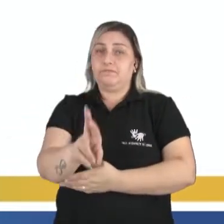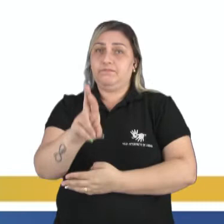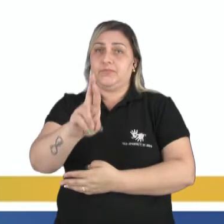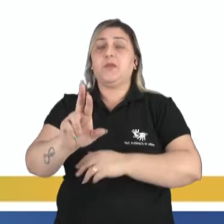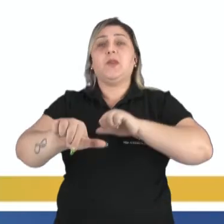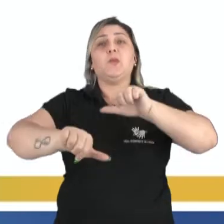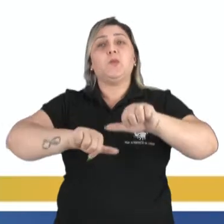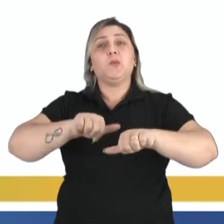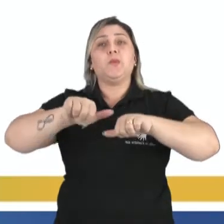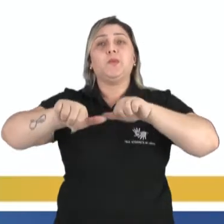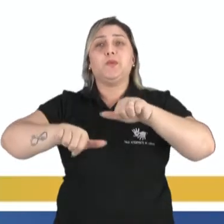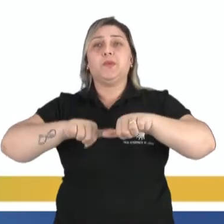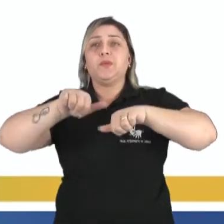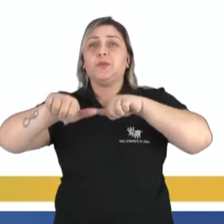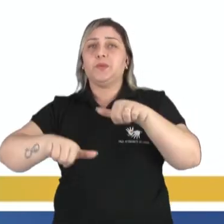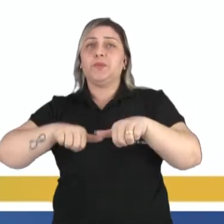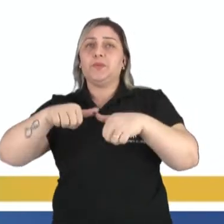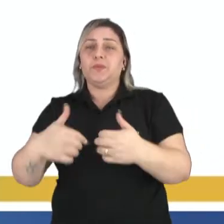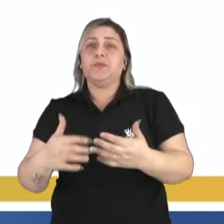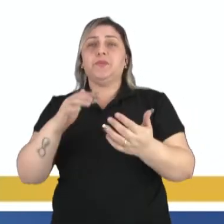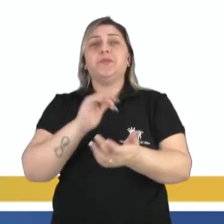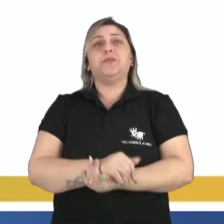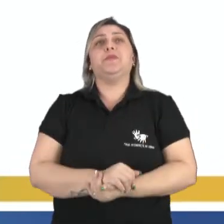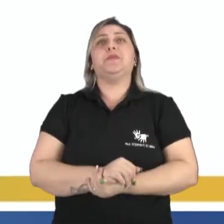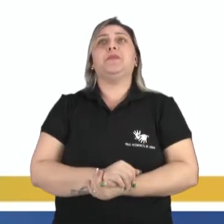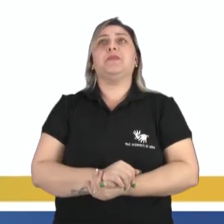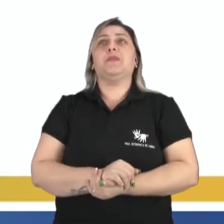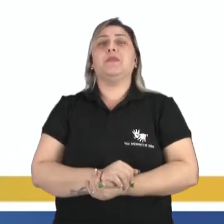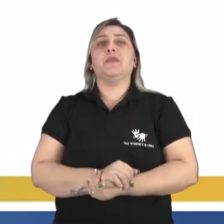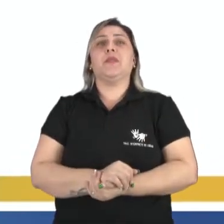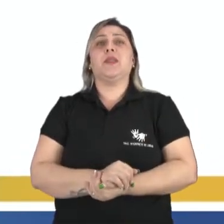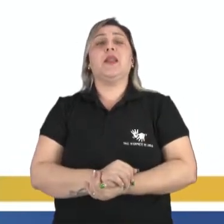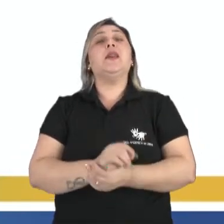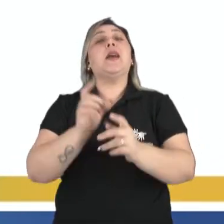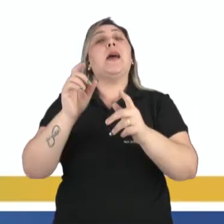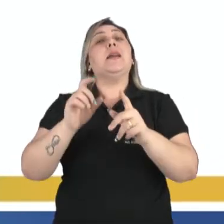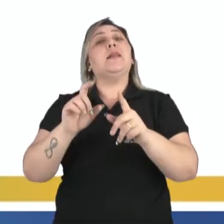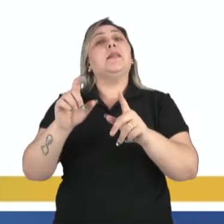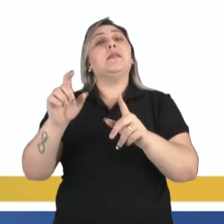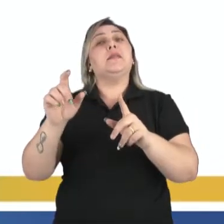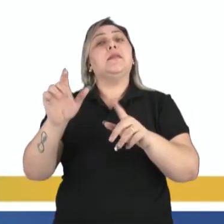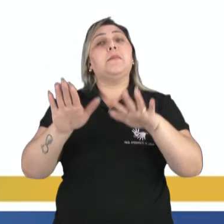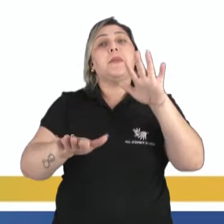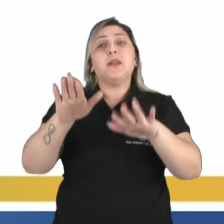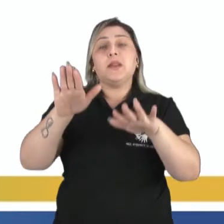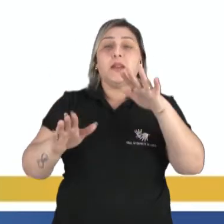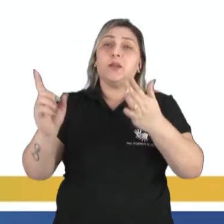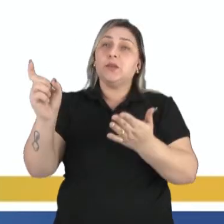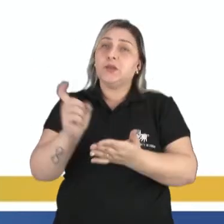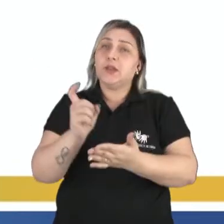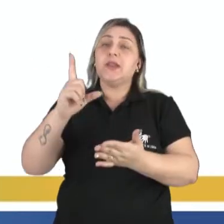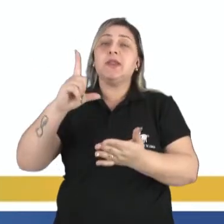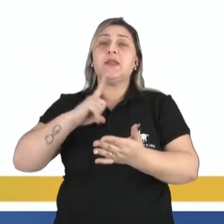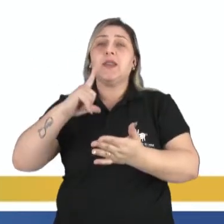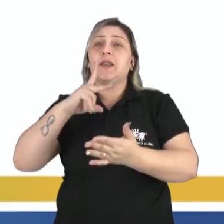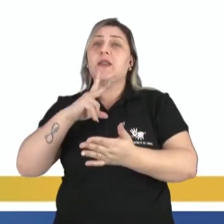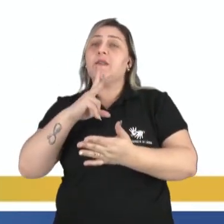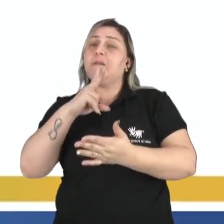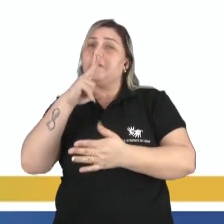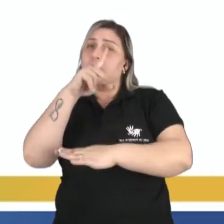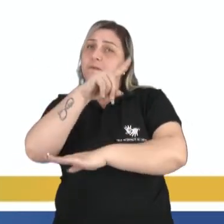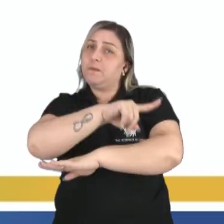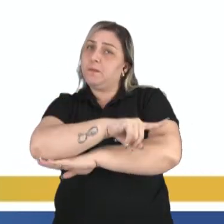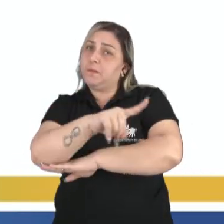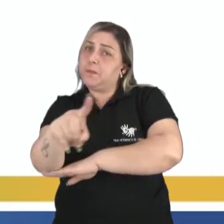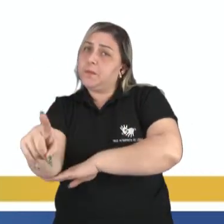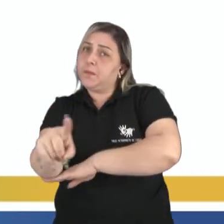vai variando, tá? Apesar da componente X ter velocidade constante,